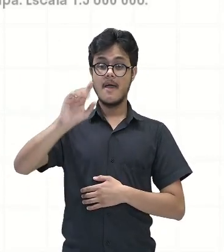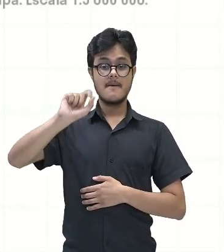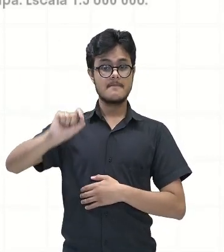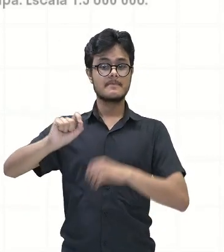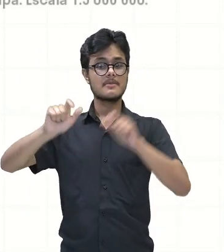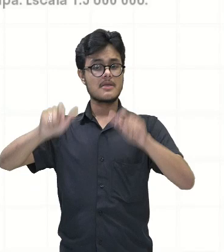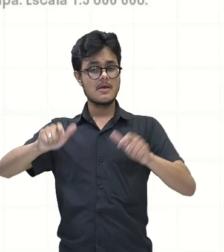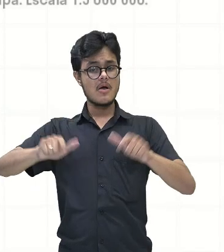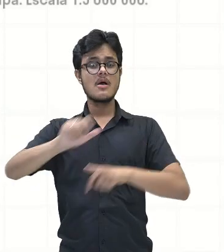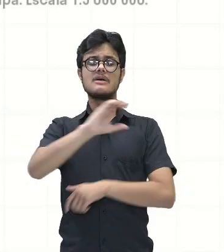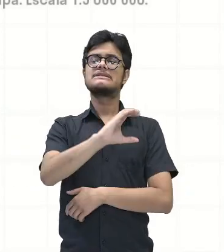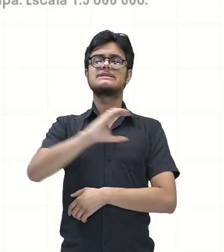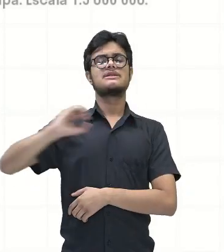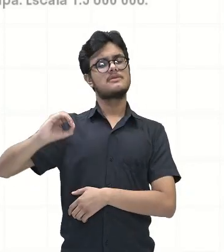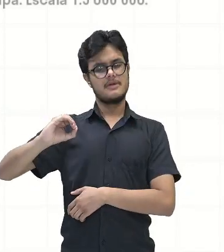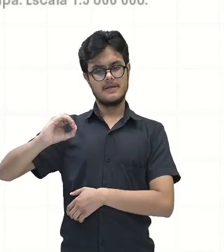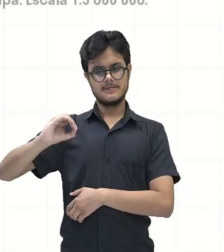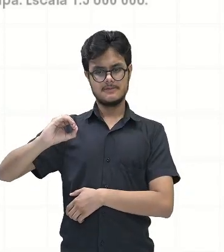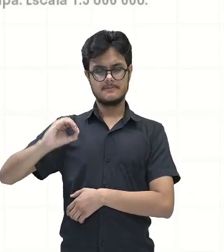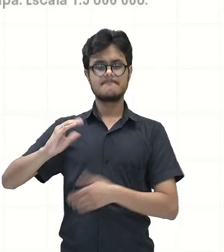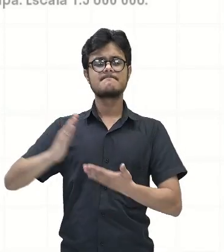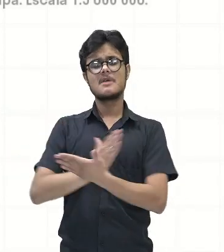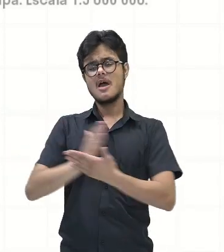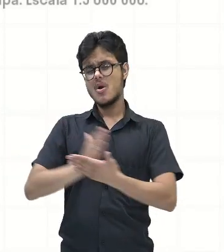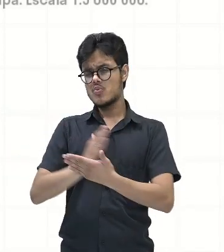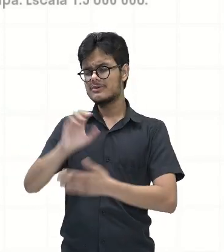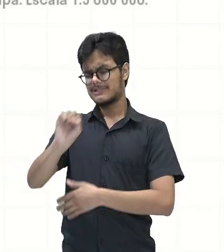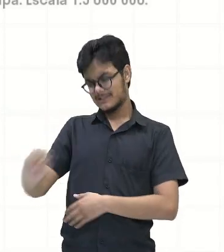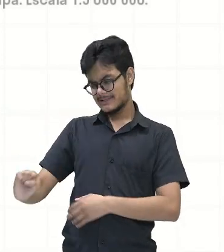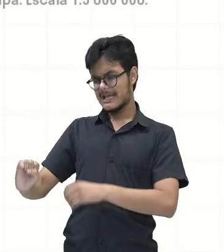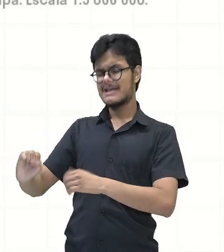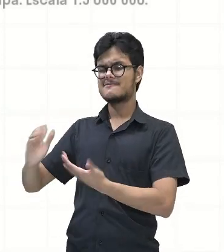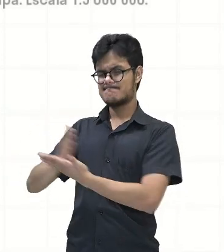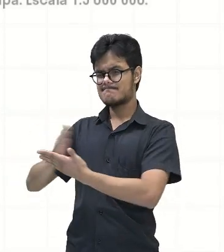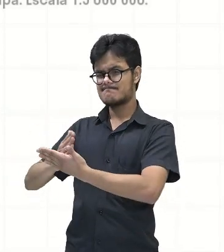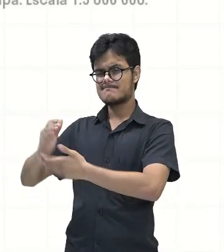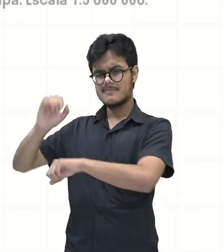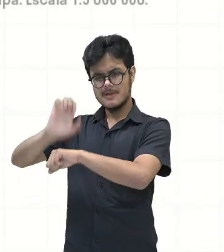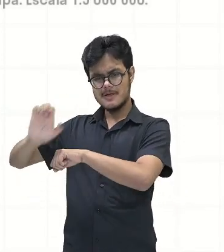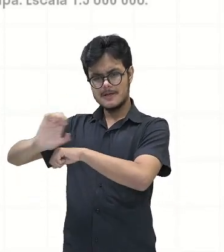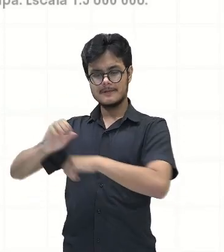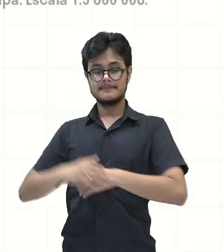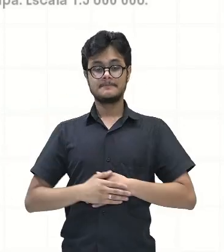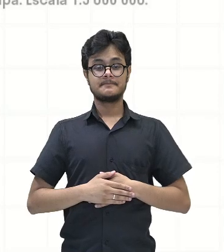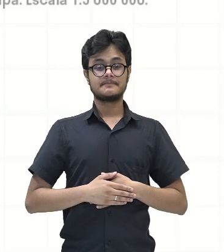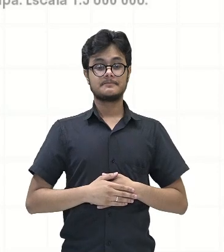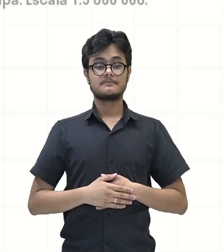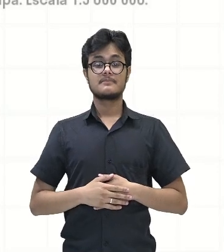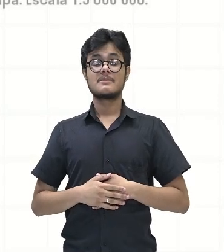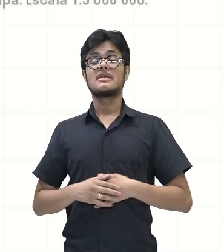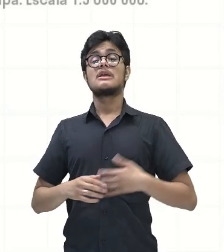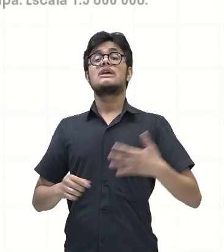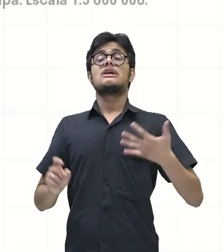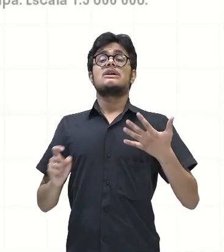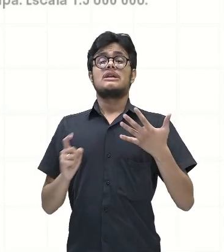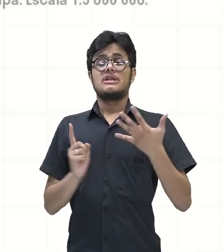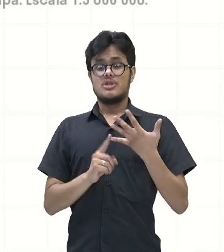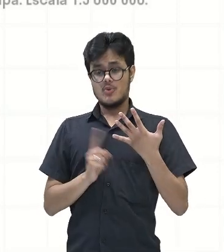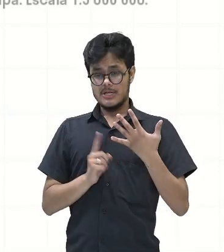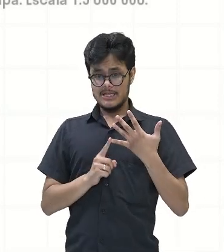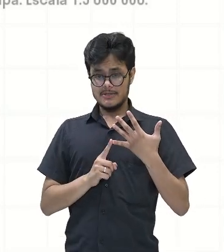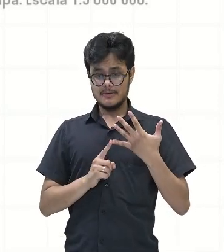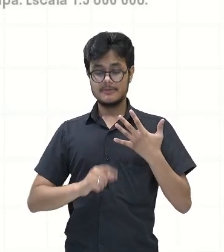região centro-oeste e abrangendo alguns estados da região sudeste e sul. E nós temos também o clima temperado, que